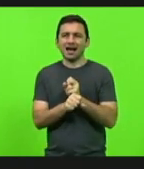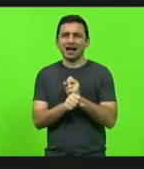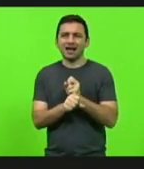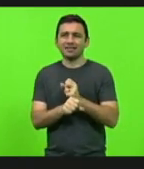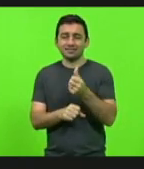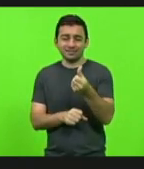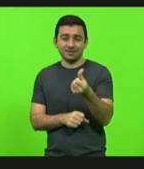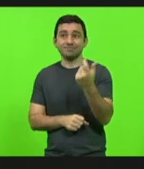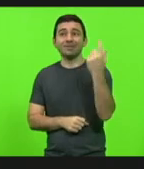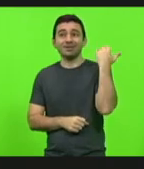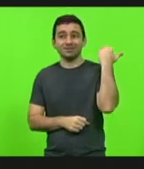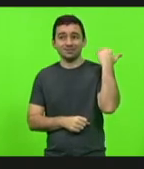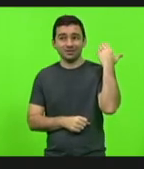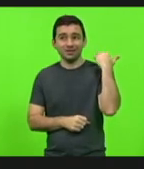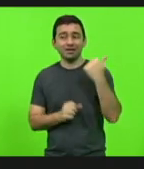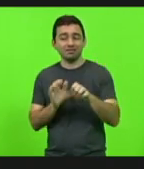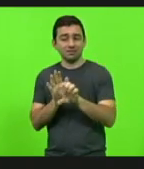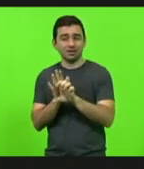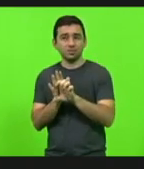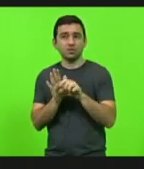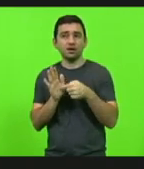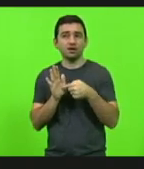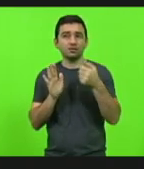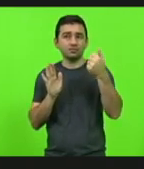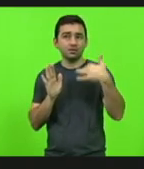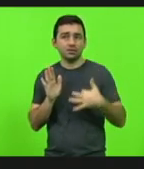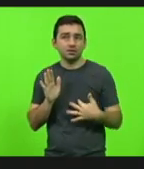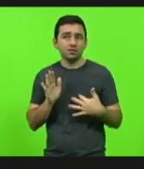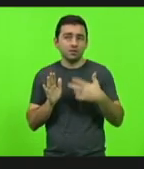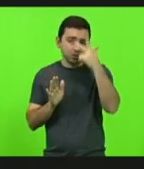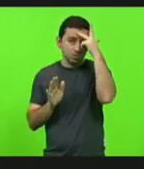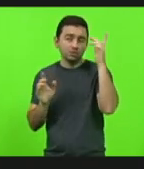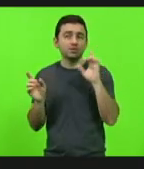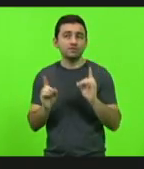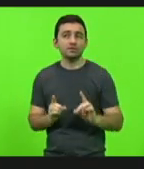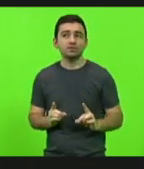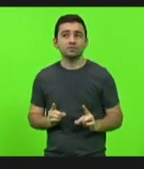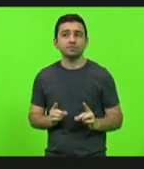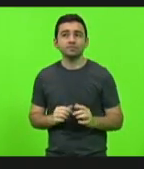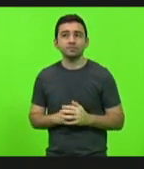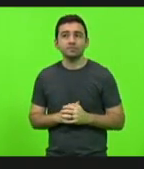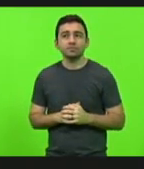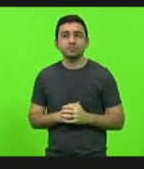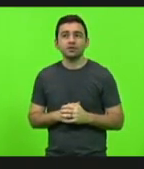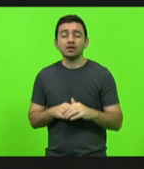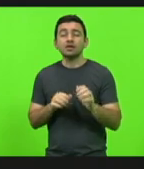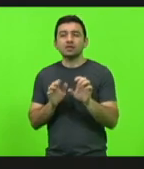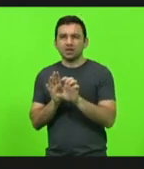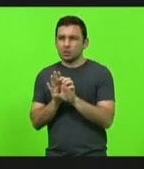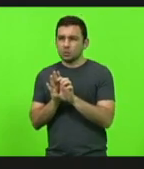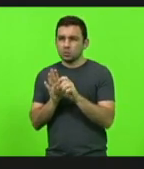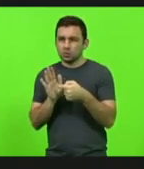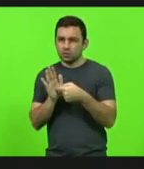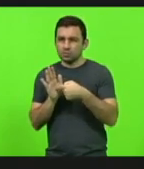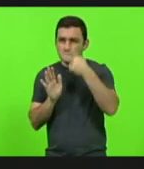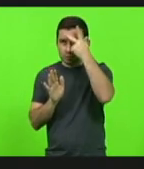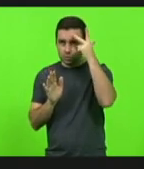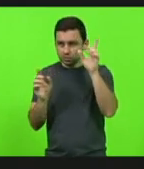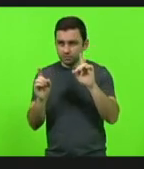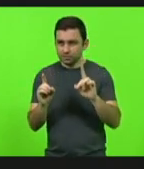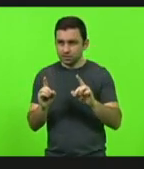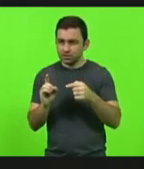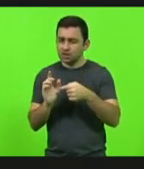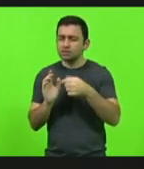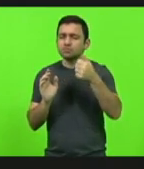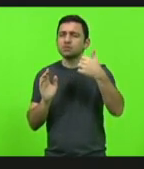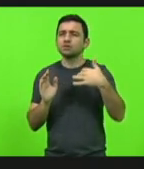nós tivemos o estatuto da pessoa com deficiência e o estatuto da pessoa com deficiência Ele